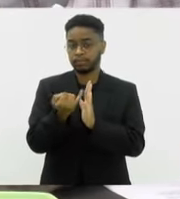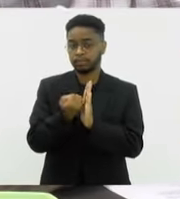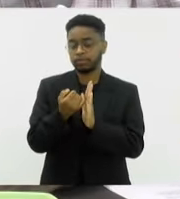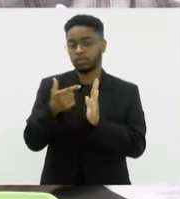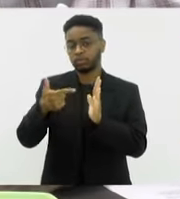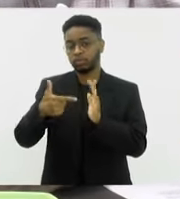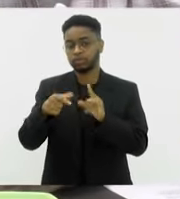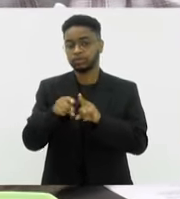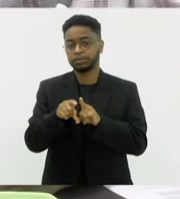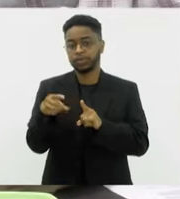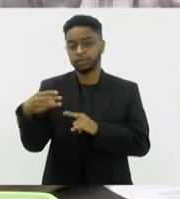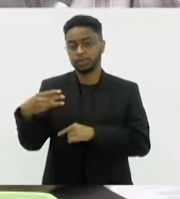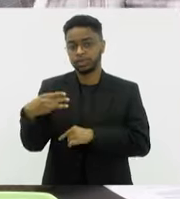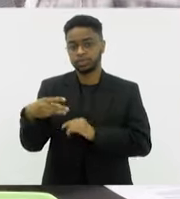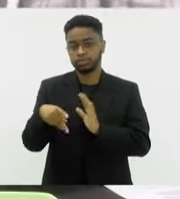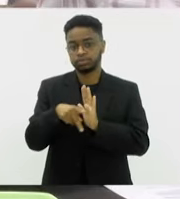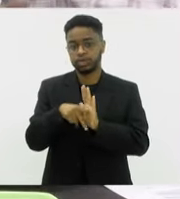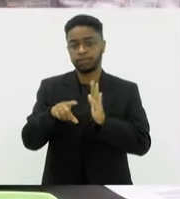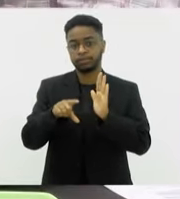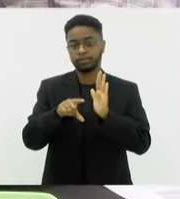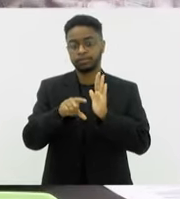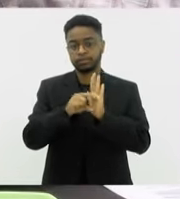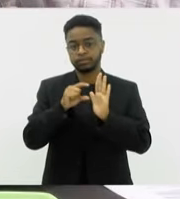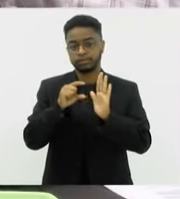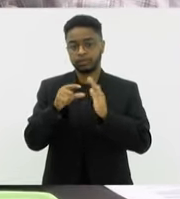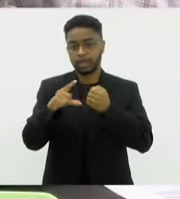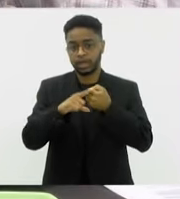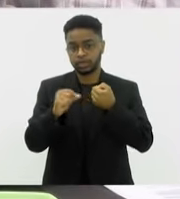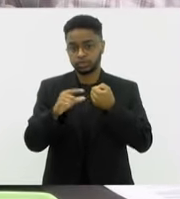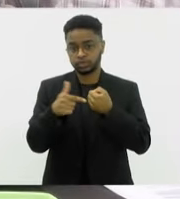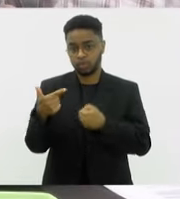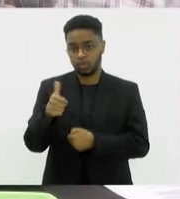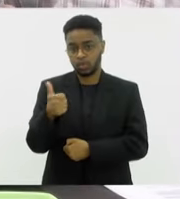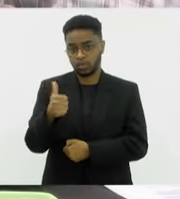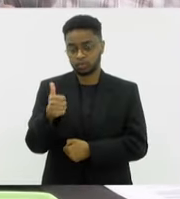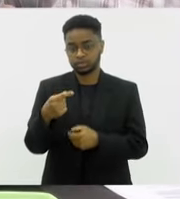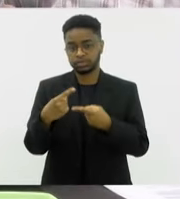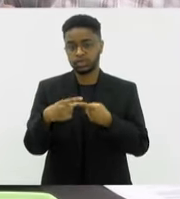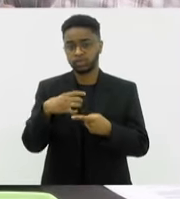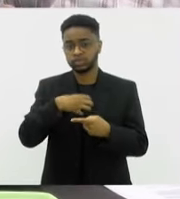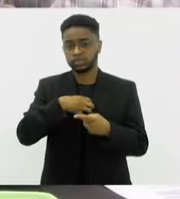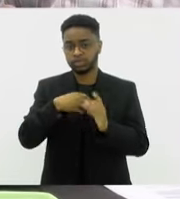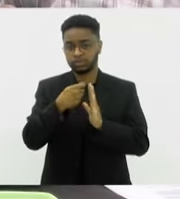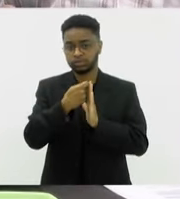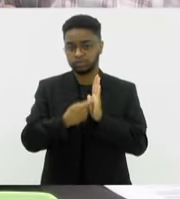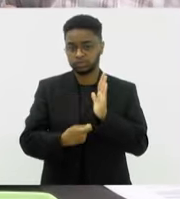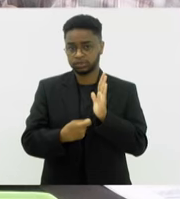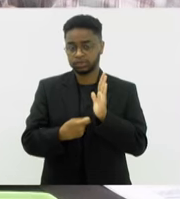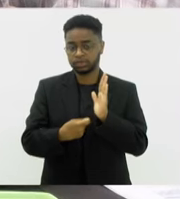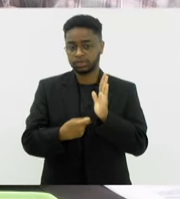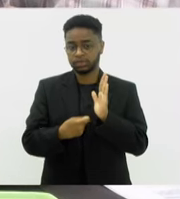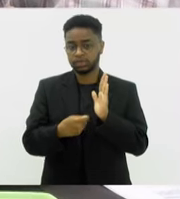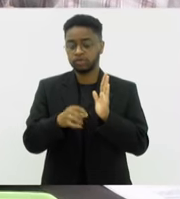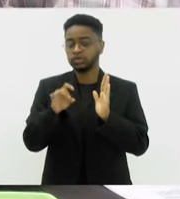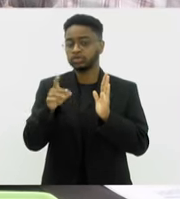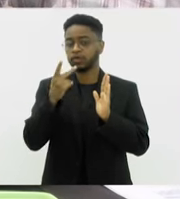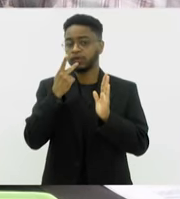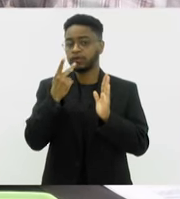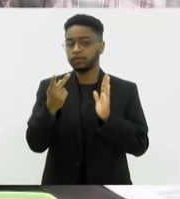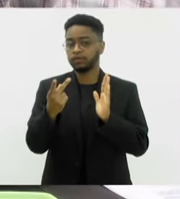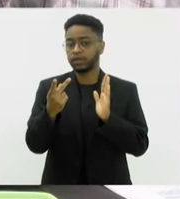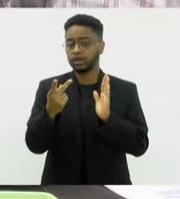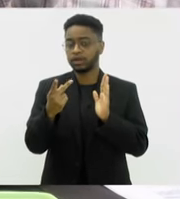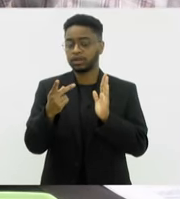e 3 do artigo 11. Do jeito que está, Vossa Excelência só menciona